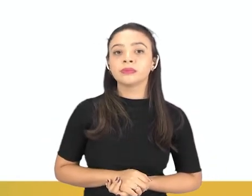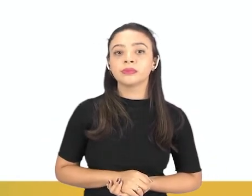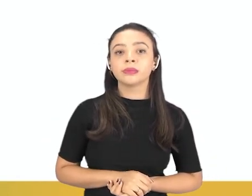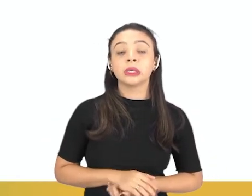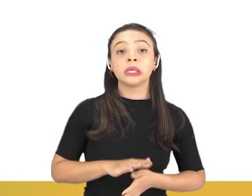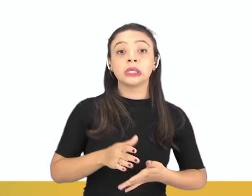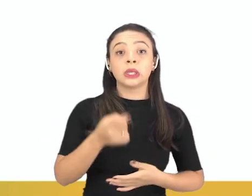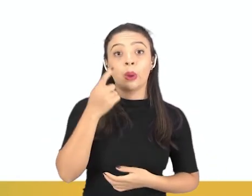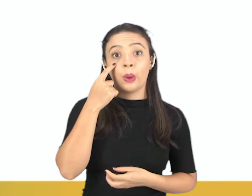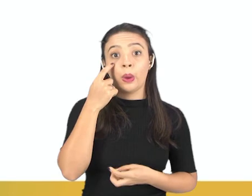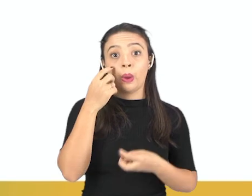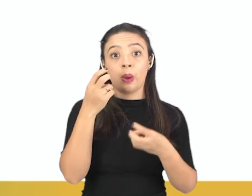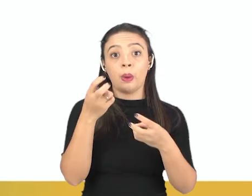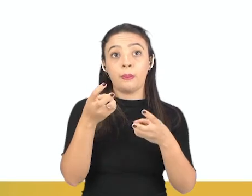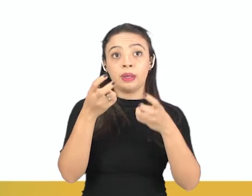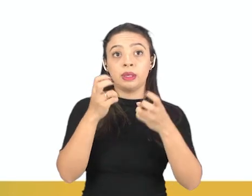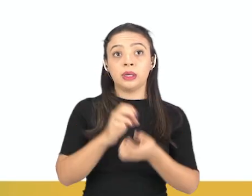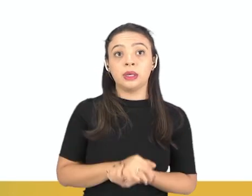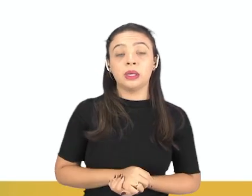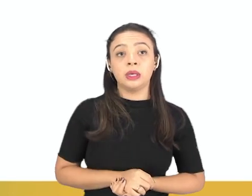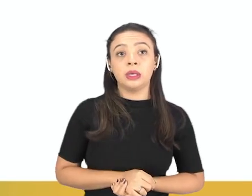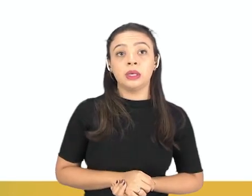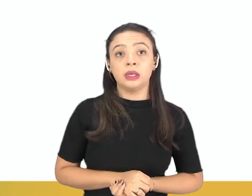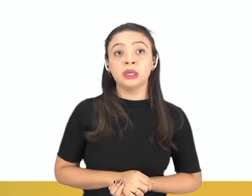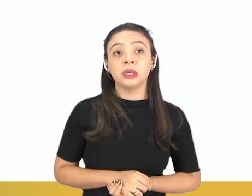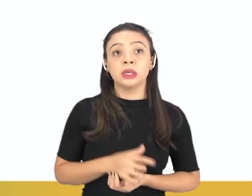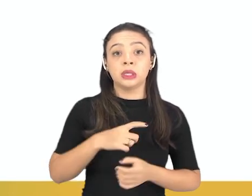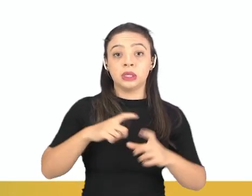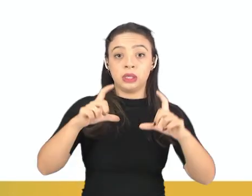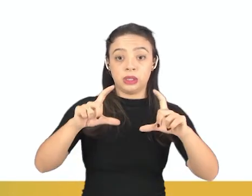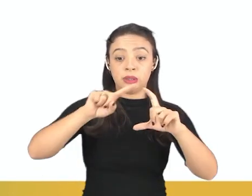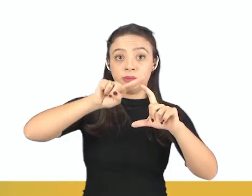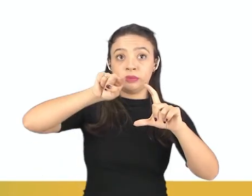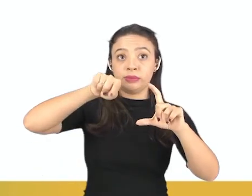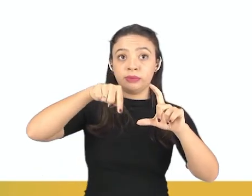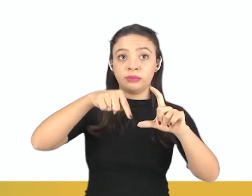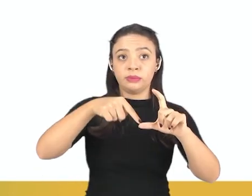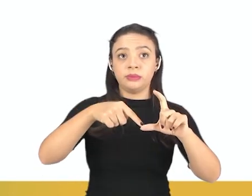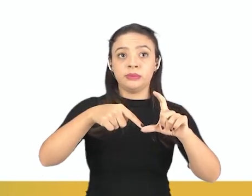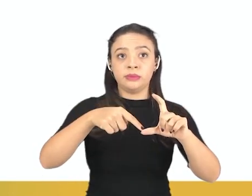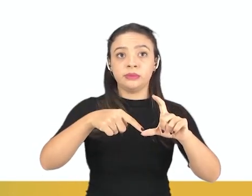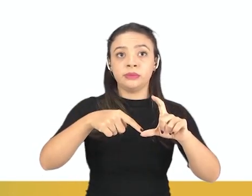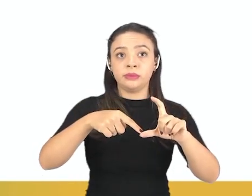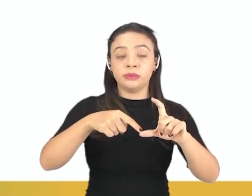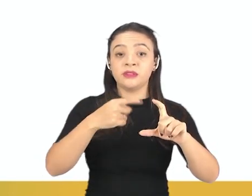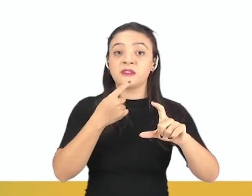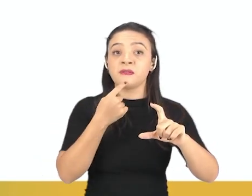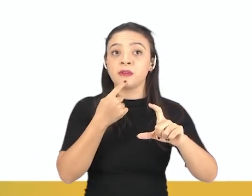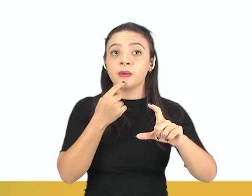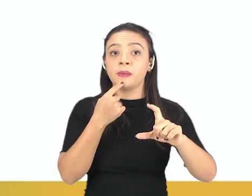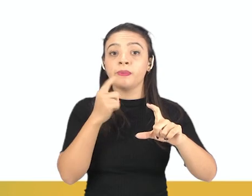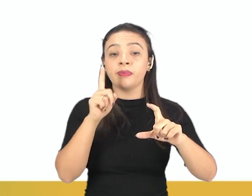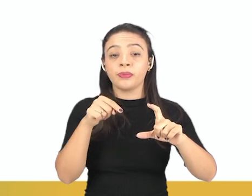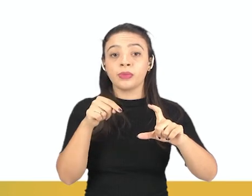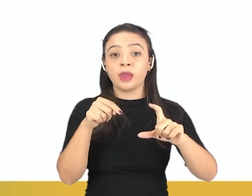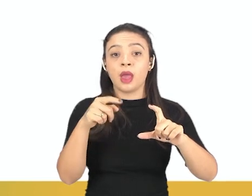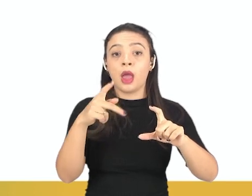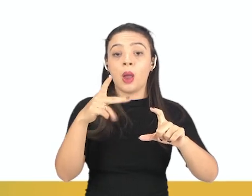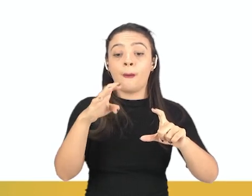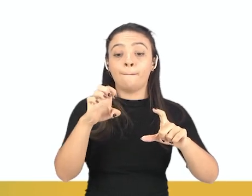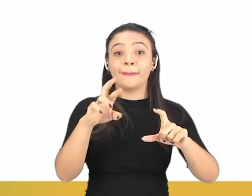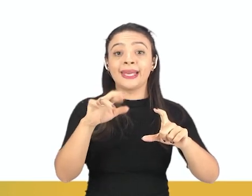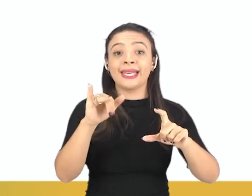observa ó nós temos aí uma generalização de um círculo a partezinha vermelha seria o perímetro